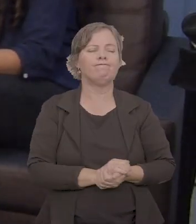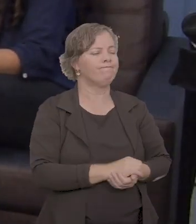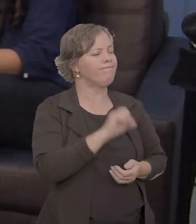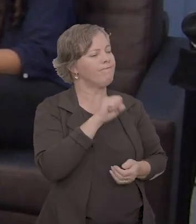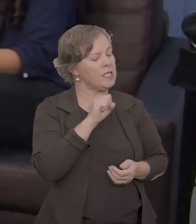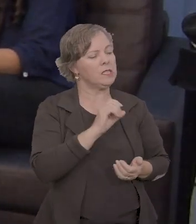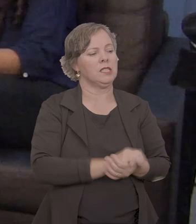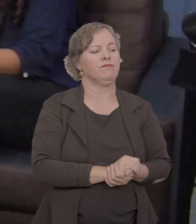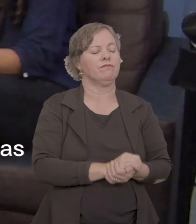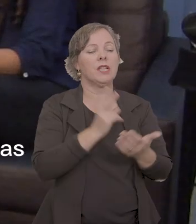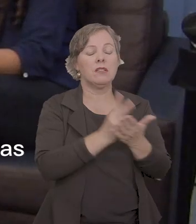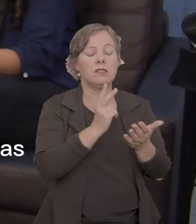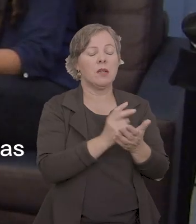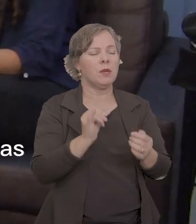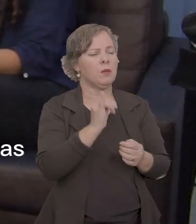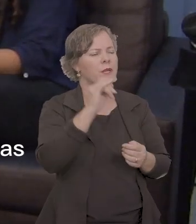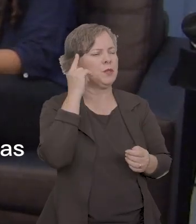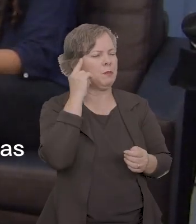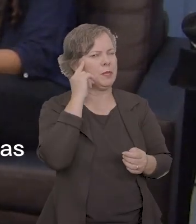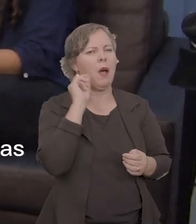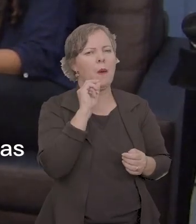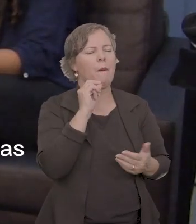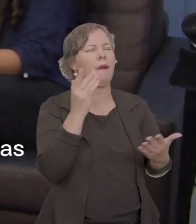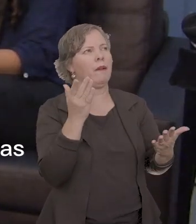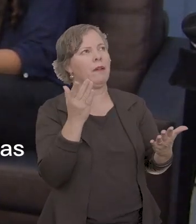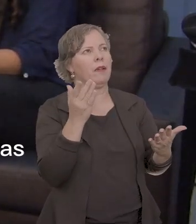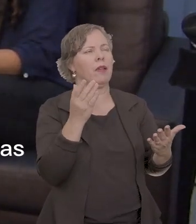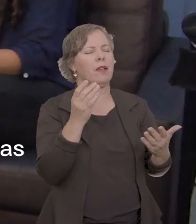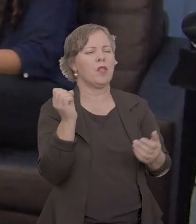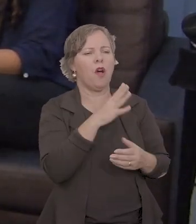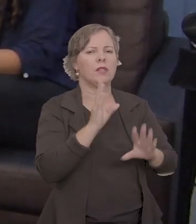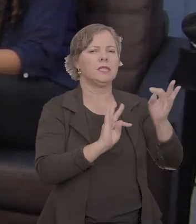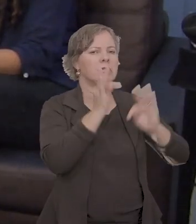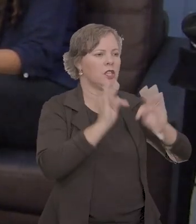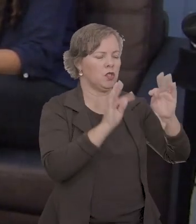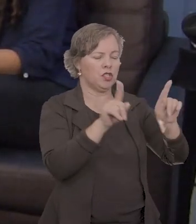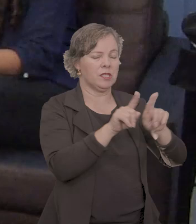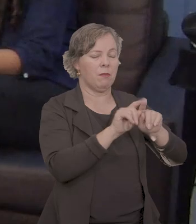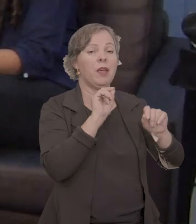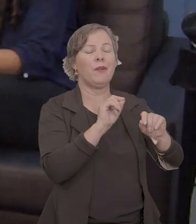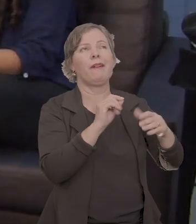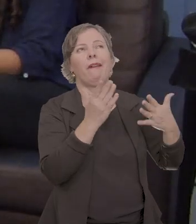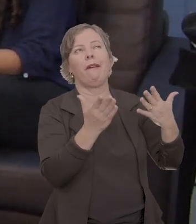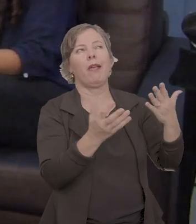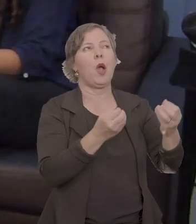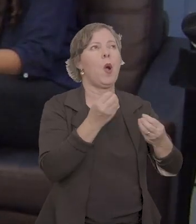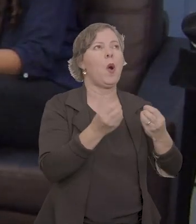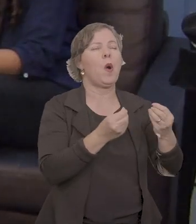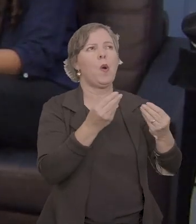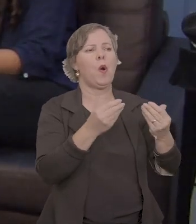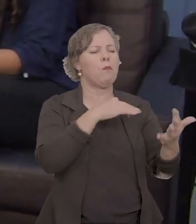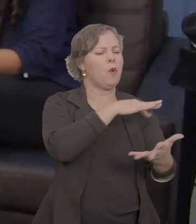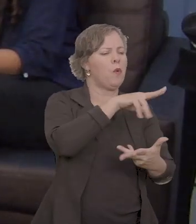Sim, sempre a gente vai pegar uma abordagem nas novas tecnologias e na nova abordagem de como